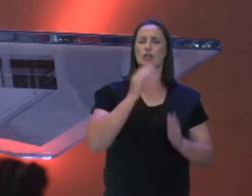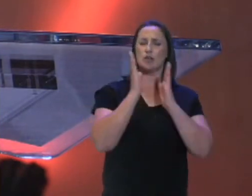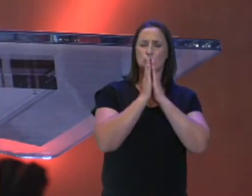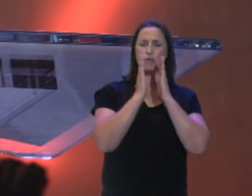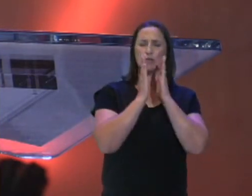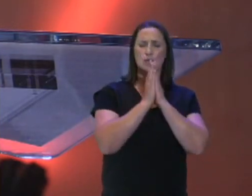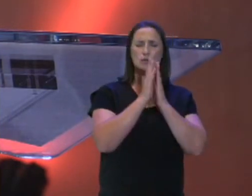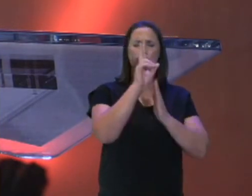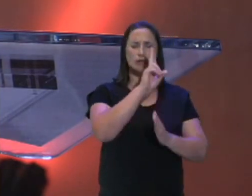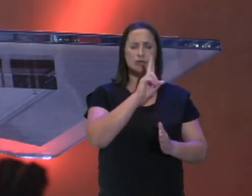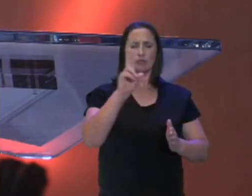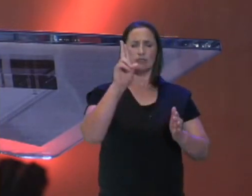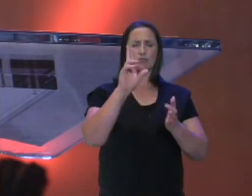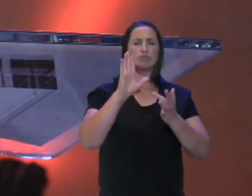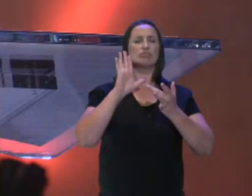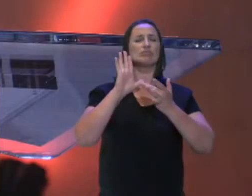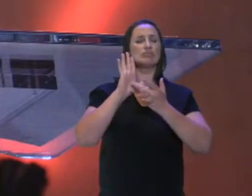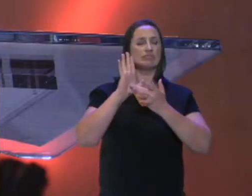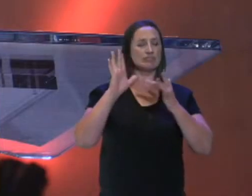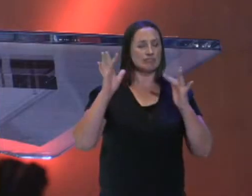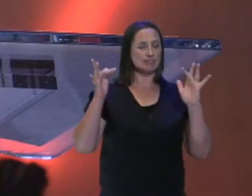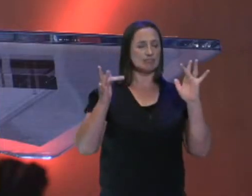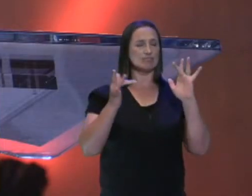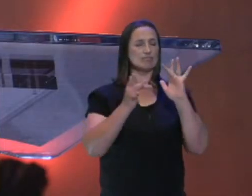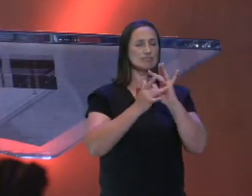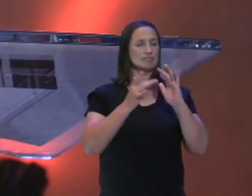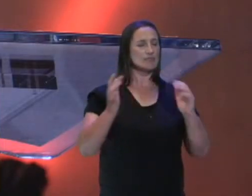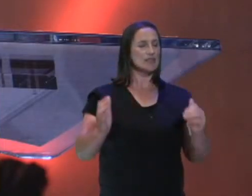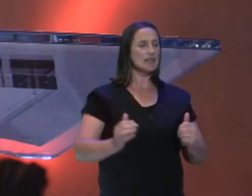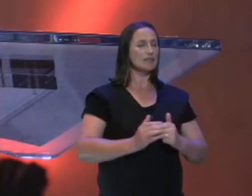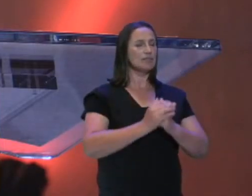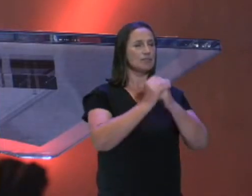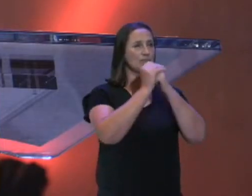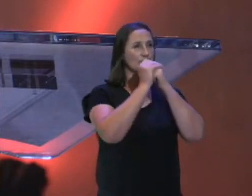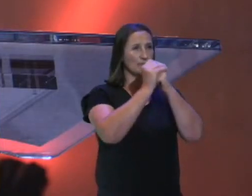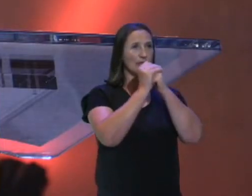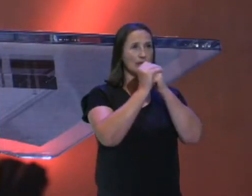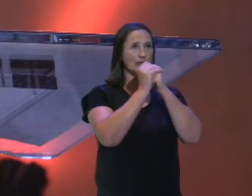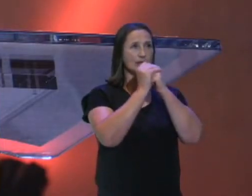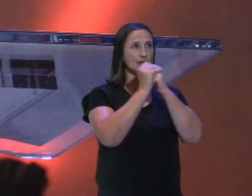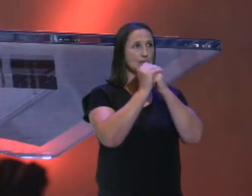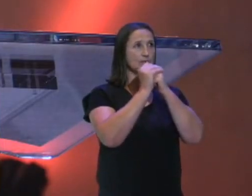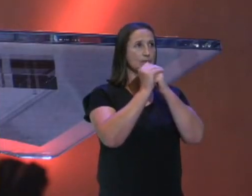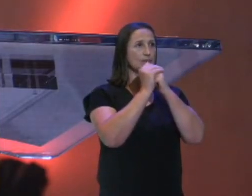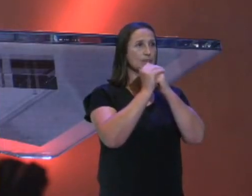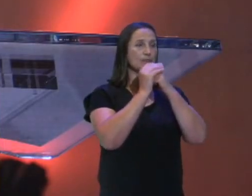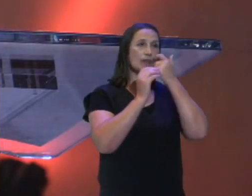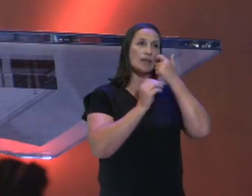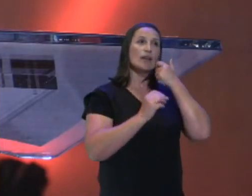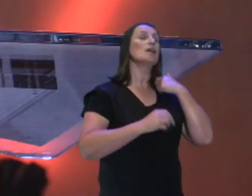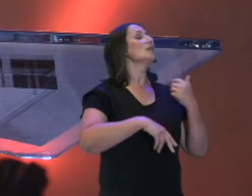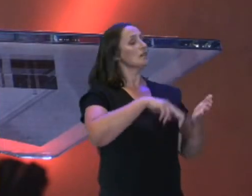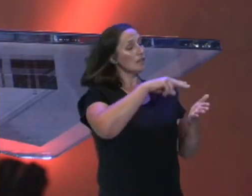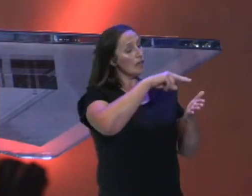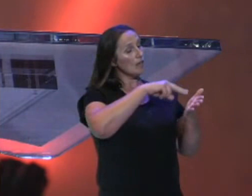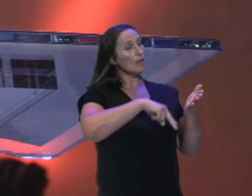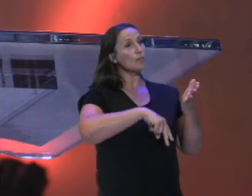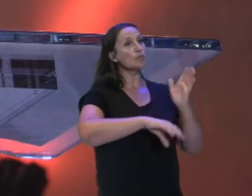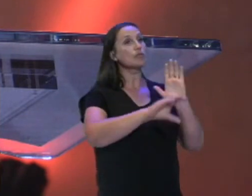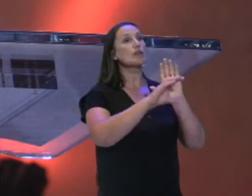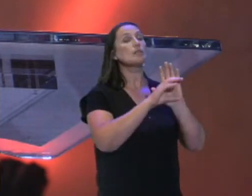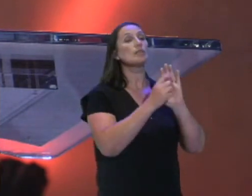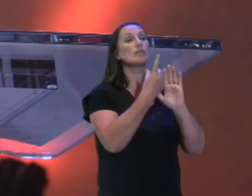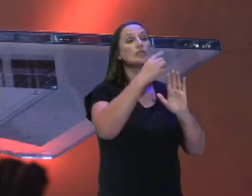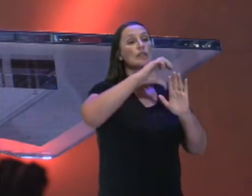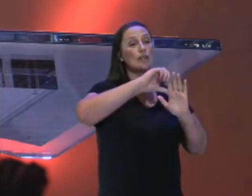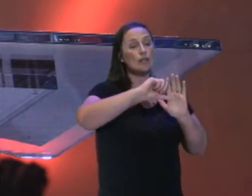oro em nome de Jesus. Amém e amém. Quando nós lemos o capítulo 19 de 1